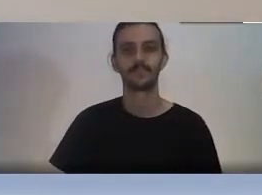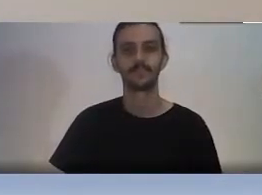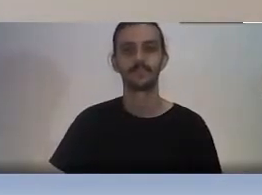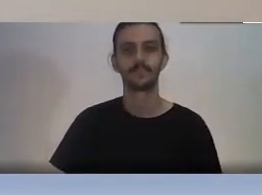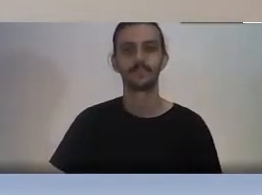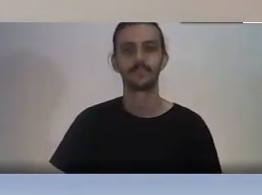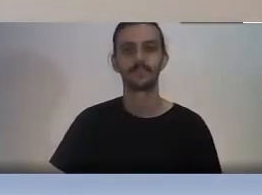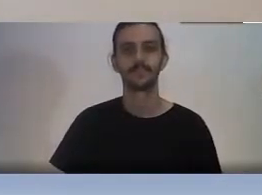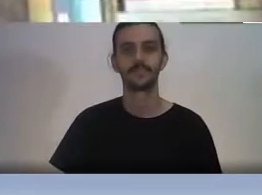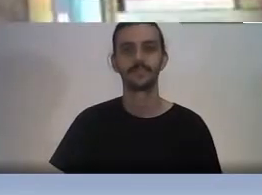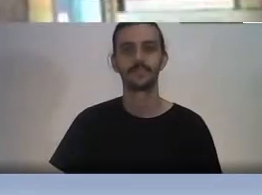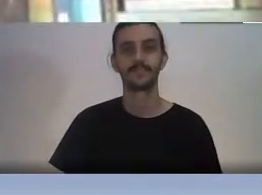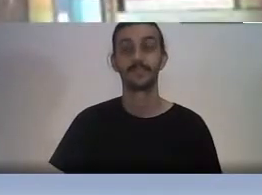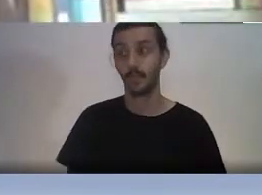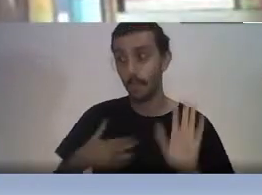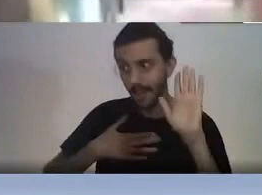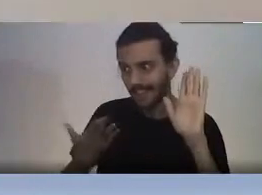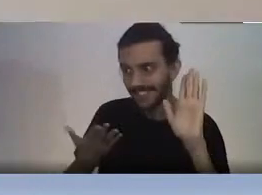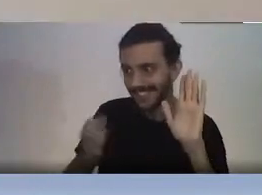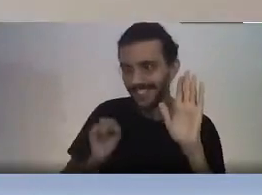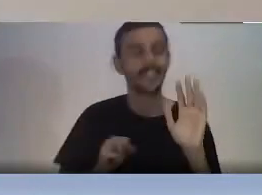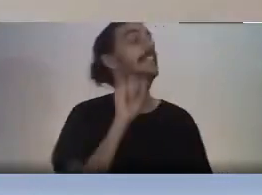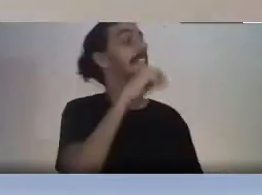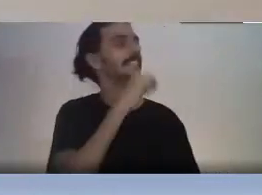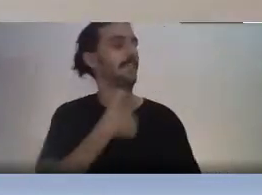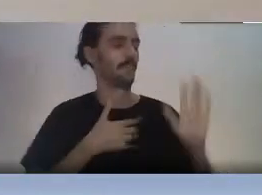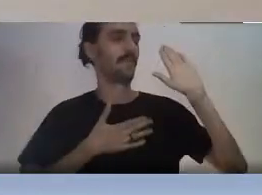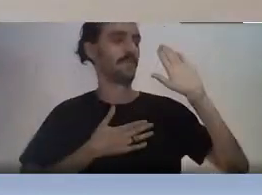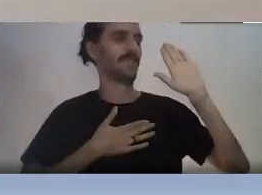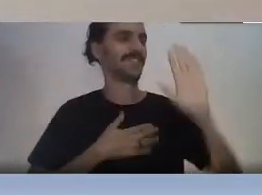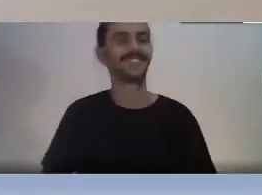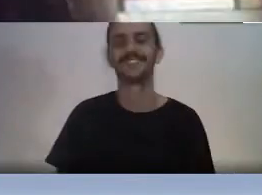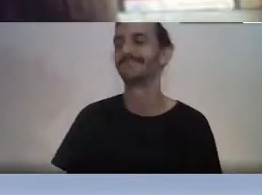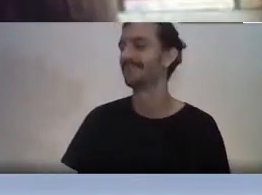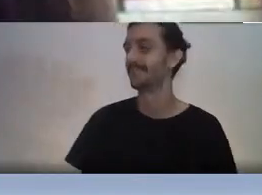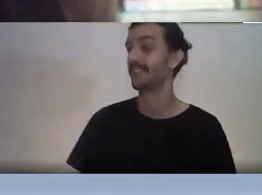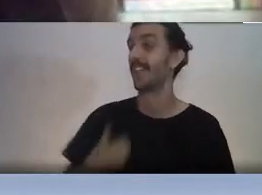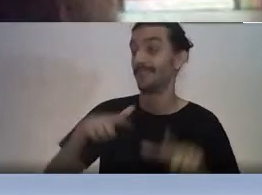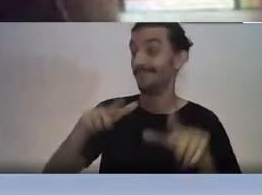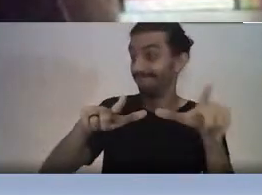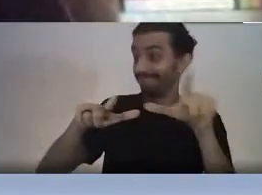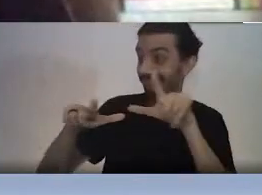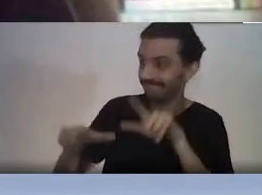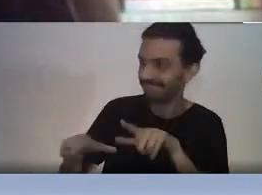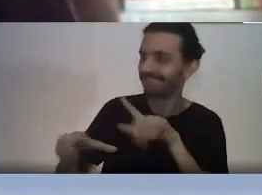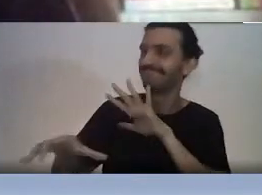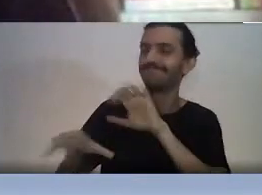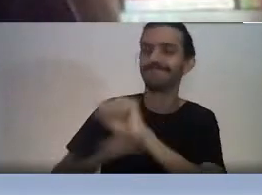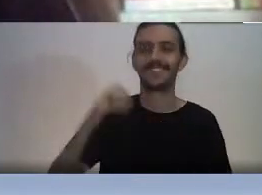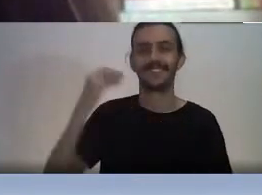Promete, Arthur? Assim eu prometo. Eu lhe concedo o grau de psicólogo.